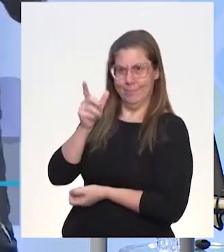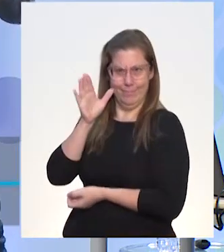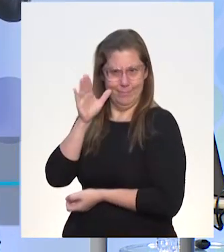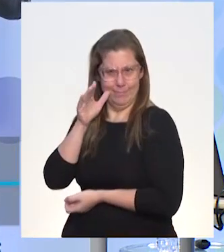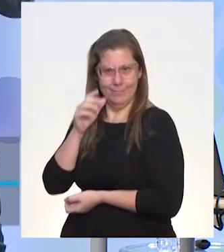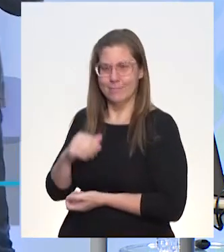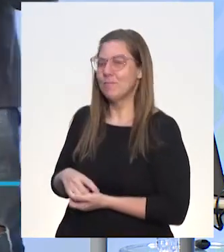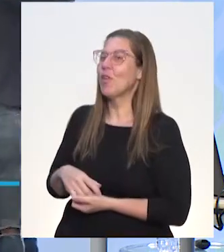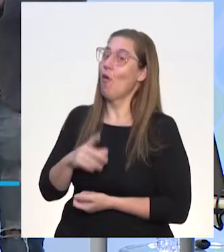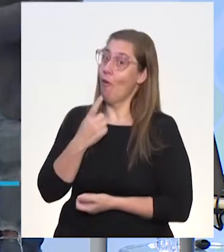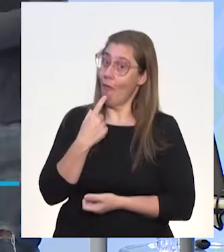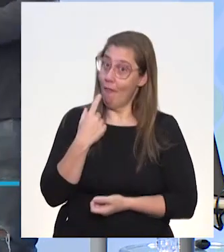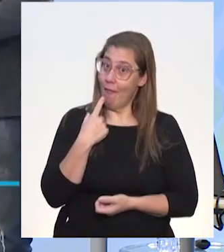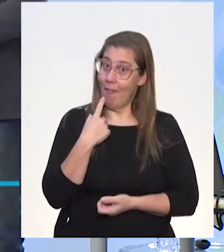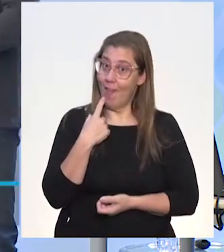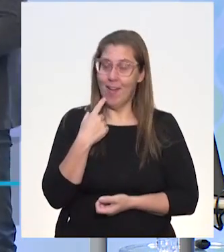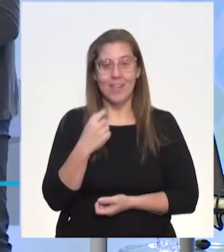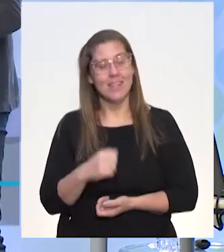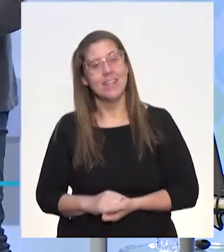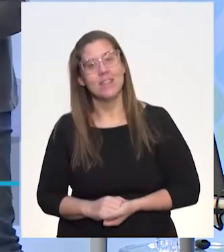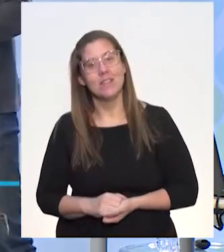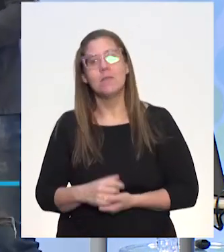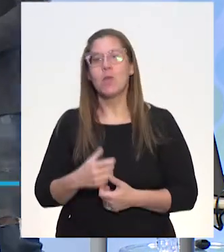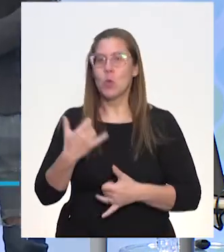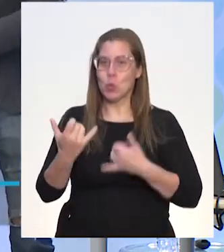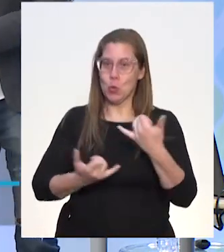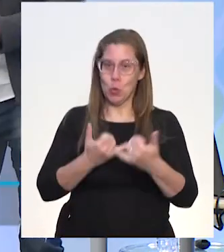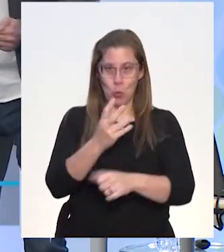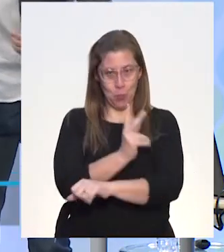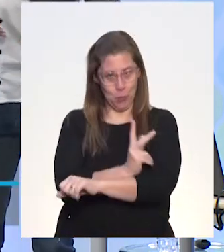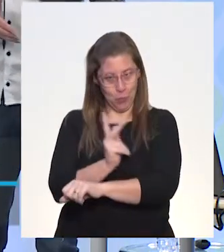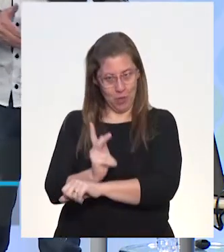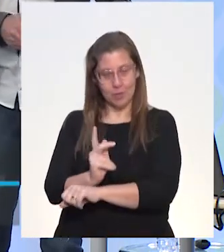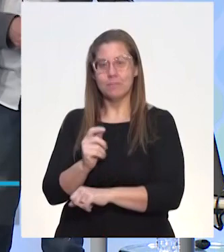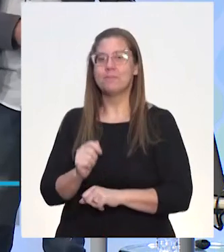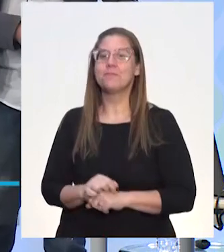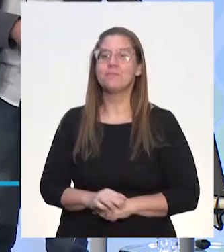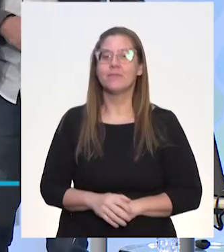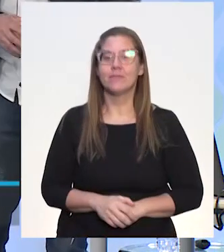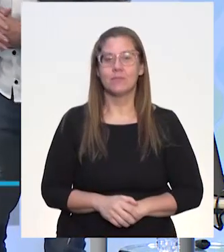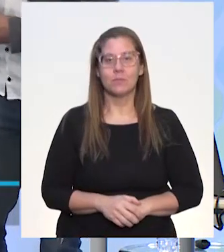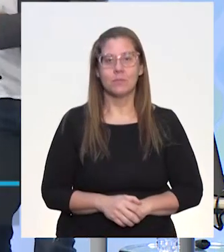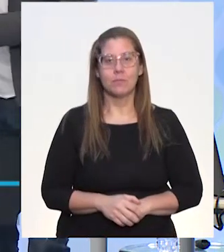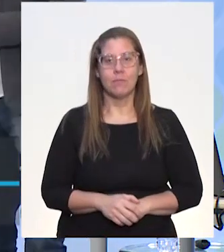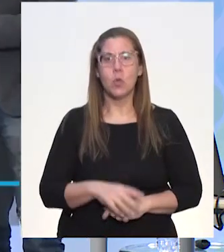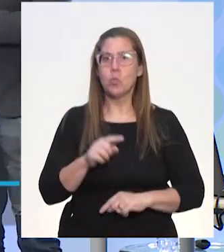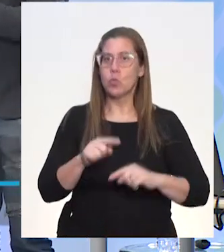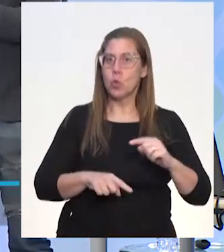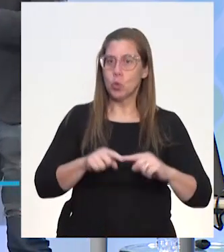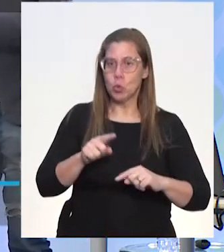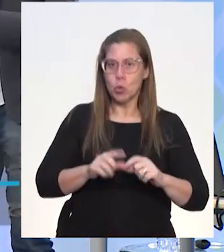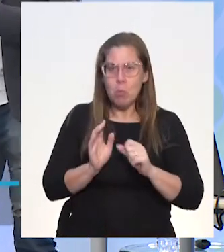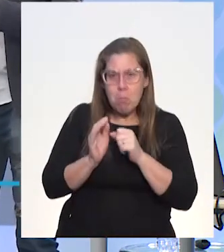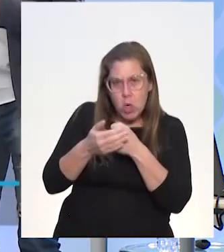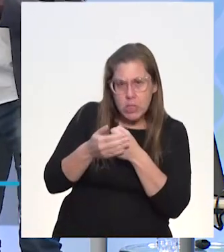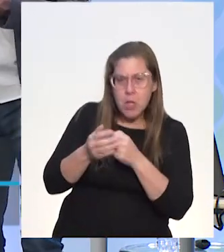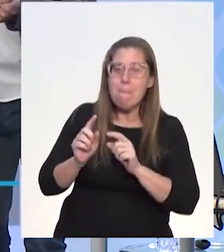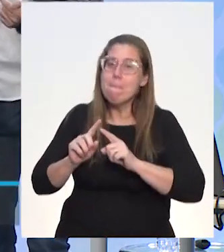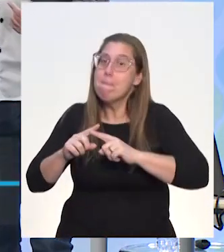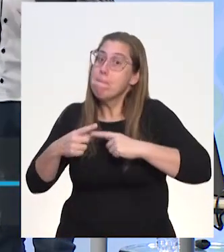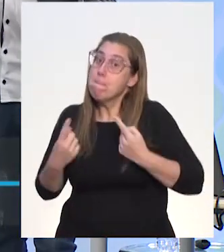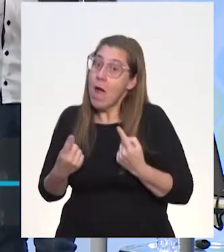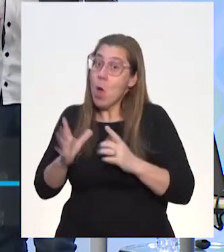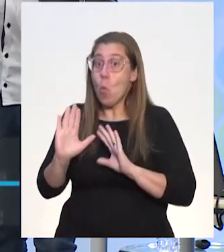spoiler aqui, hein? O nosso jogo pedagógico trata de um objeto de defesa, mas que quando